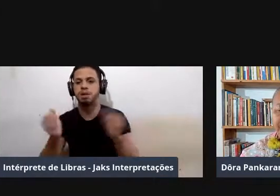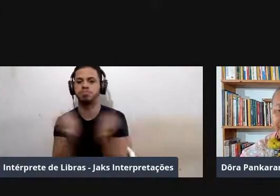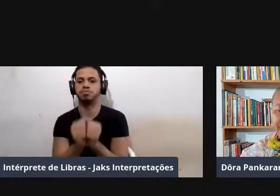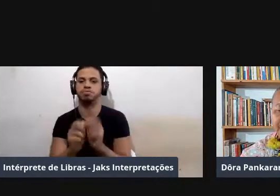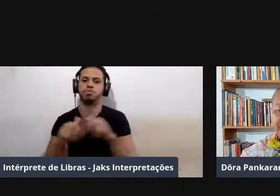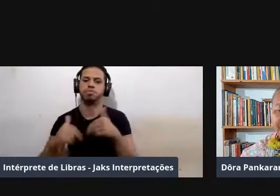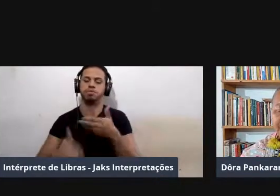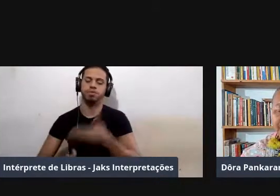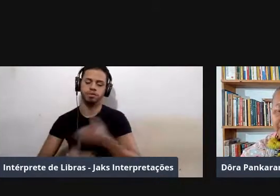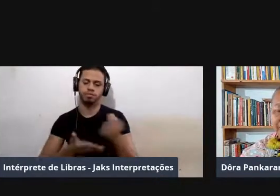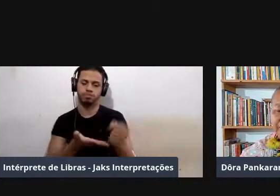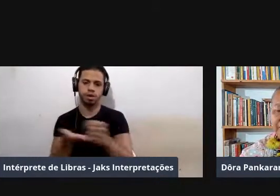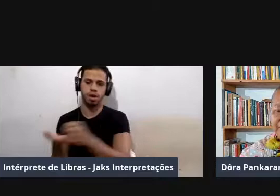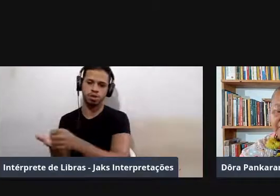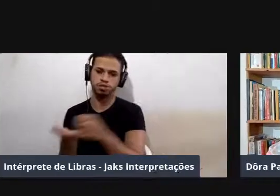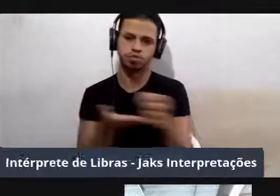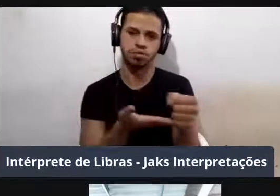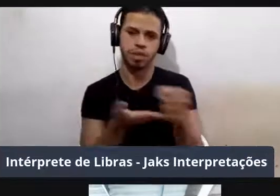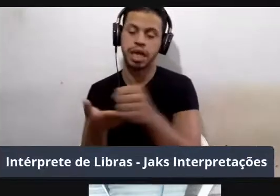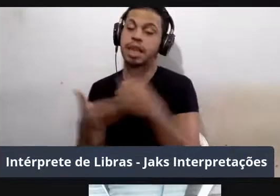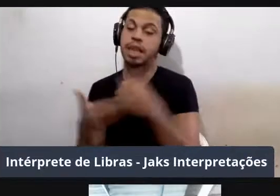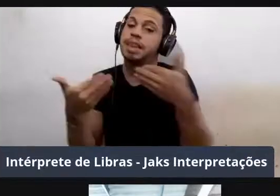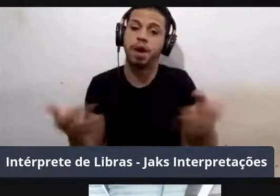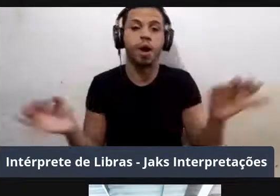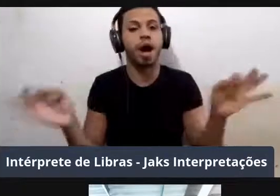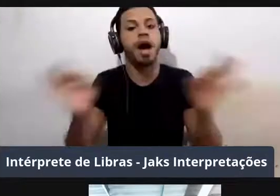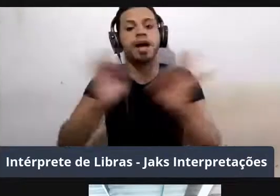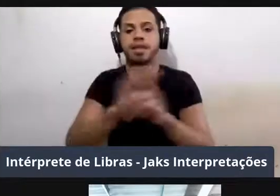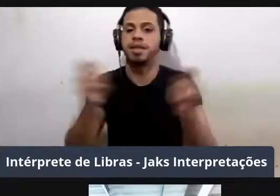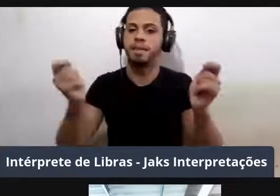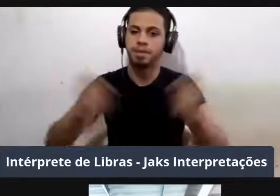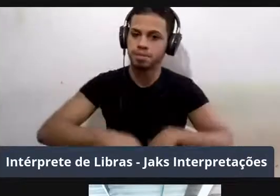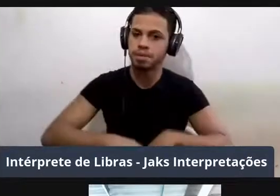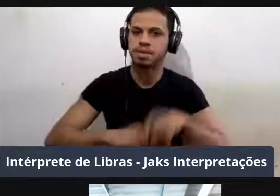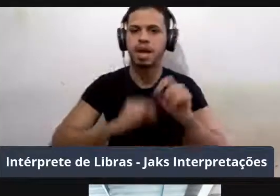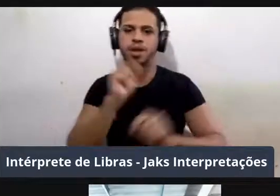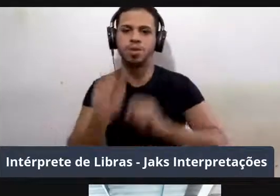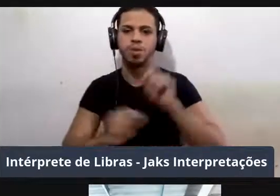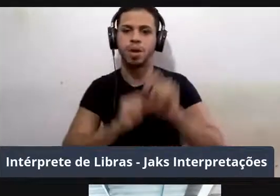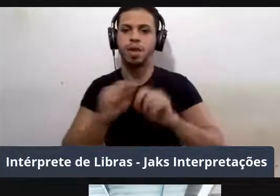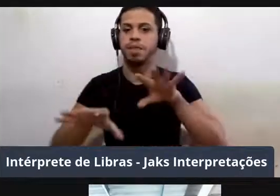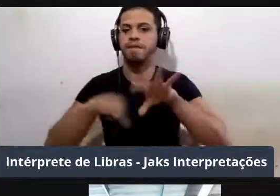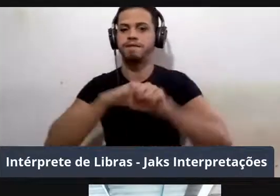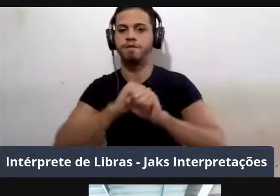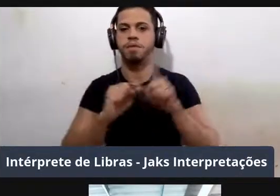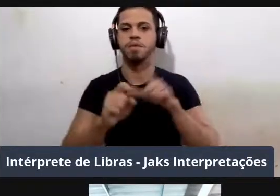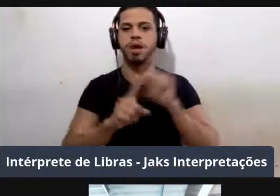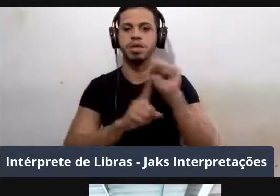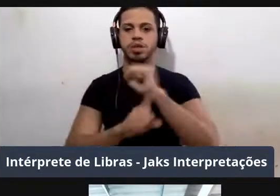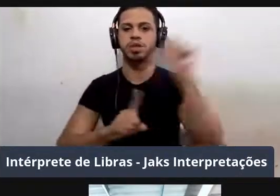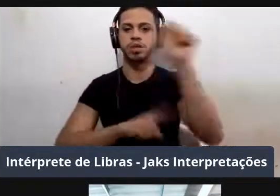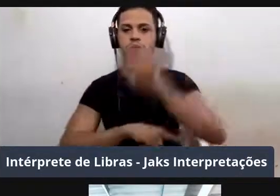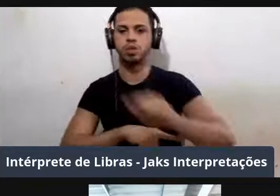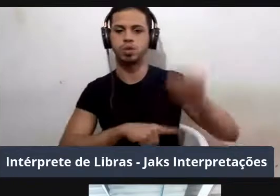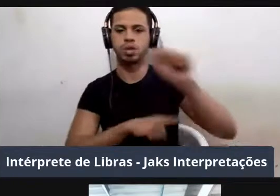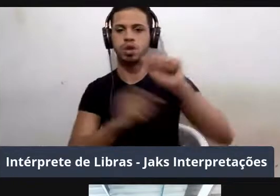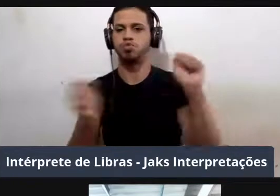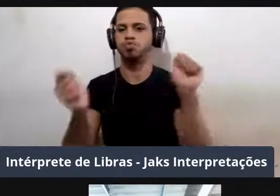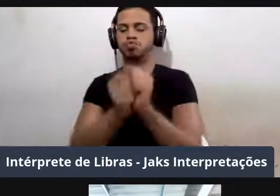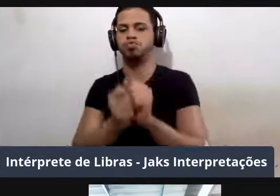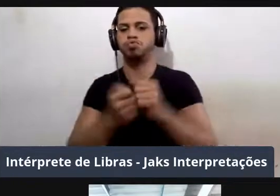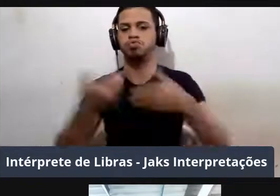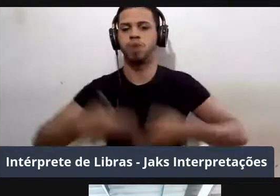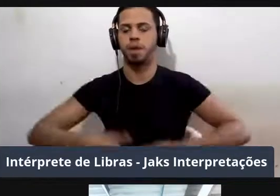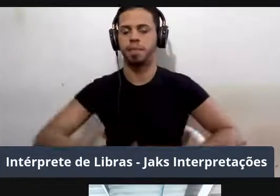a outra. Então, há sim essa possibilidade de se formar uma associação junto com as parteiras